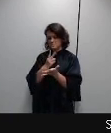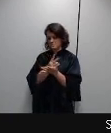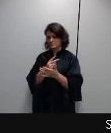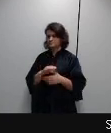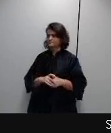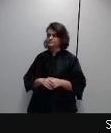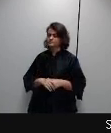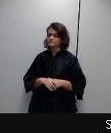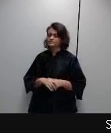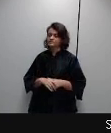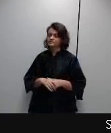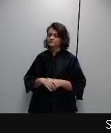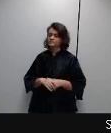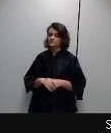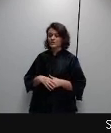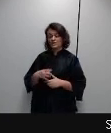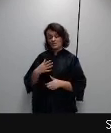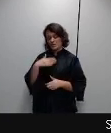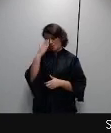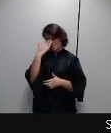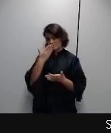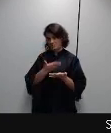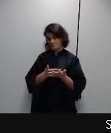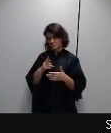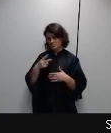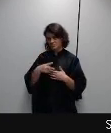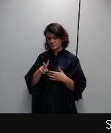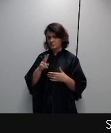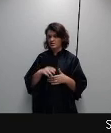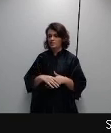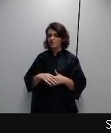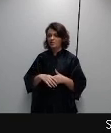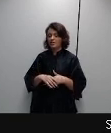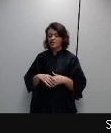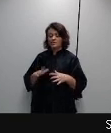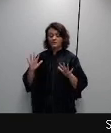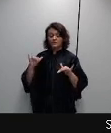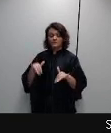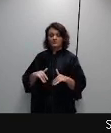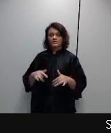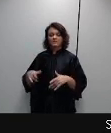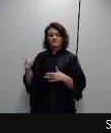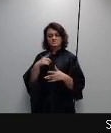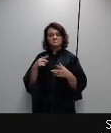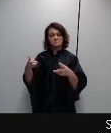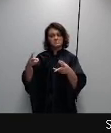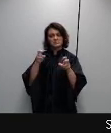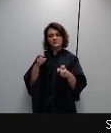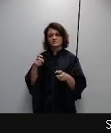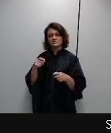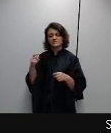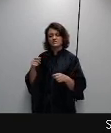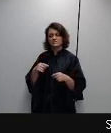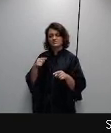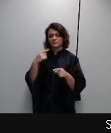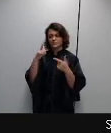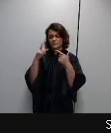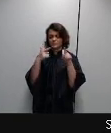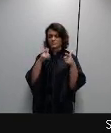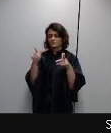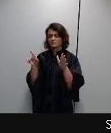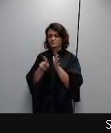quem sou eu e só faz a sobrancelha numérico é notória a existência de questão prejudicial